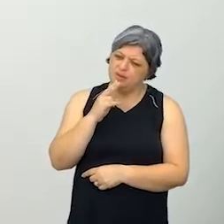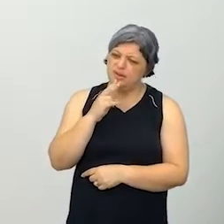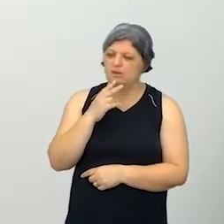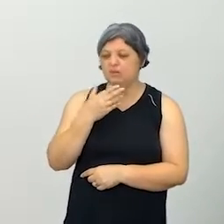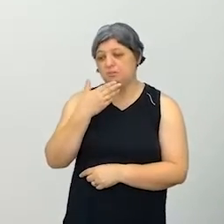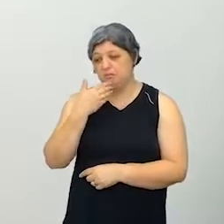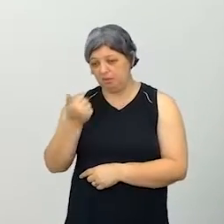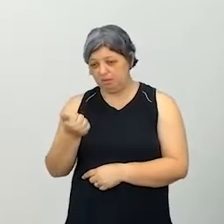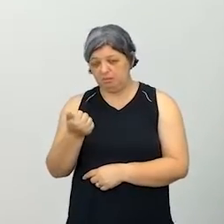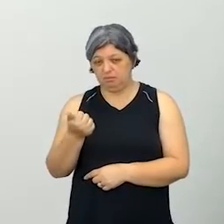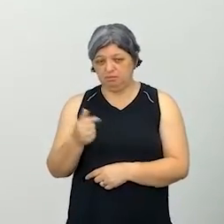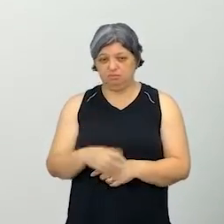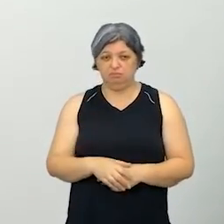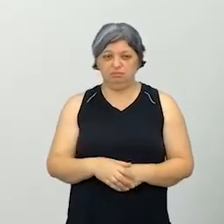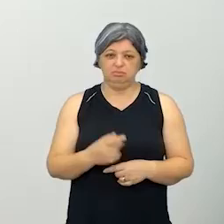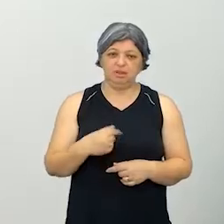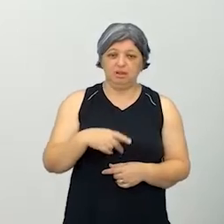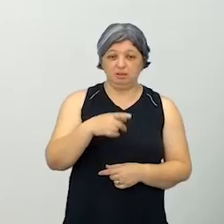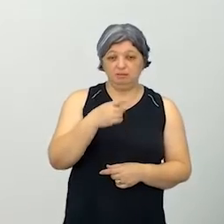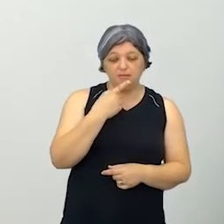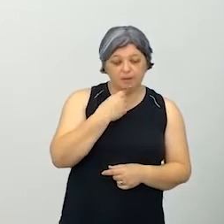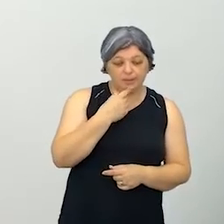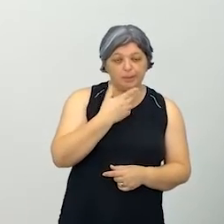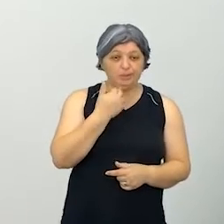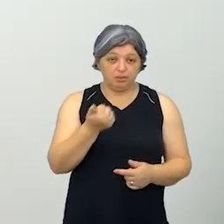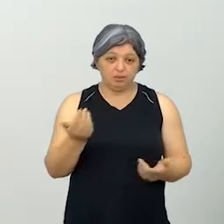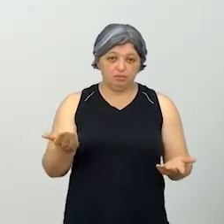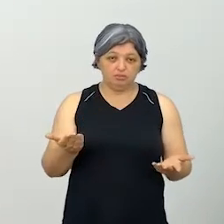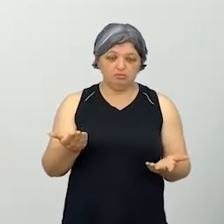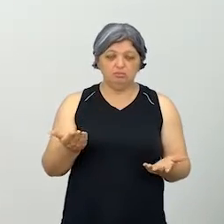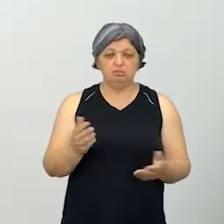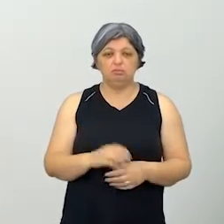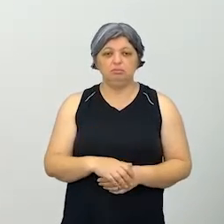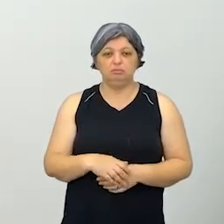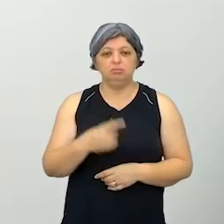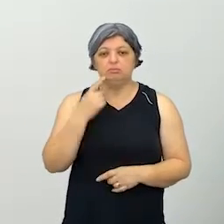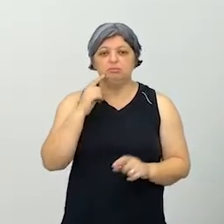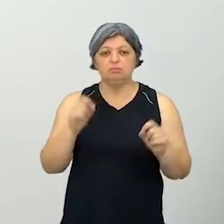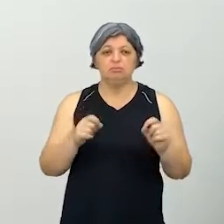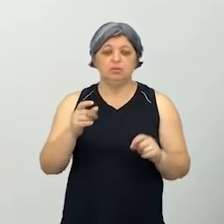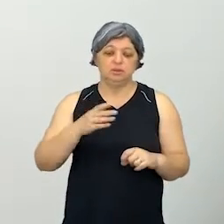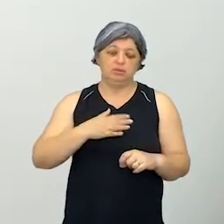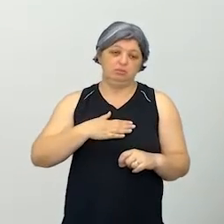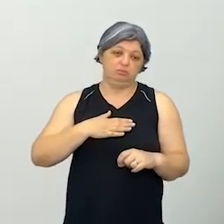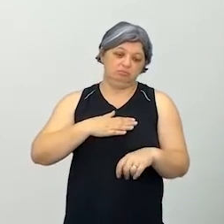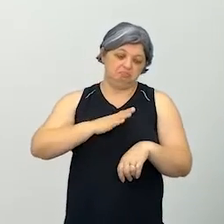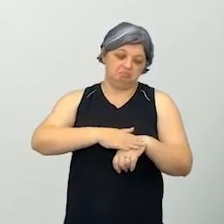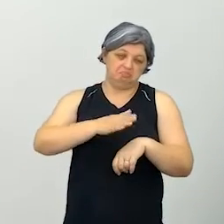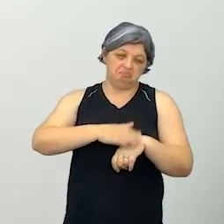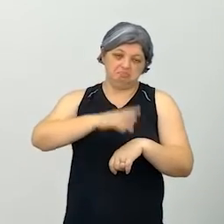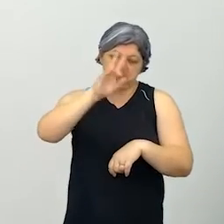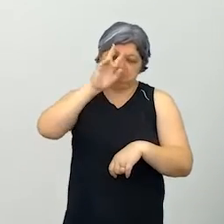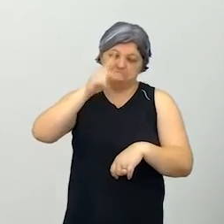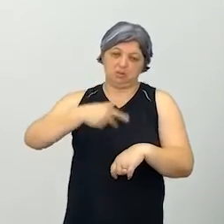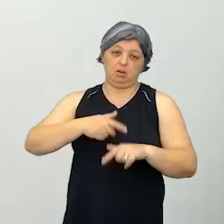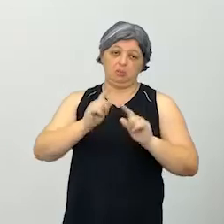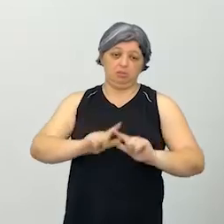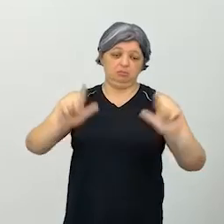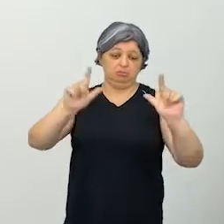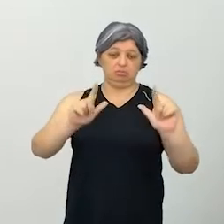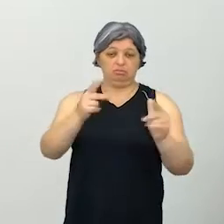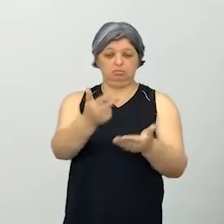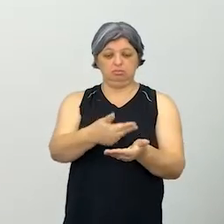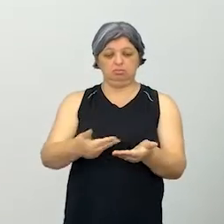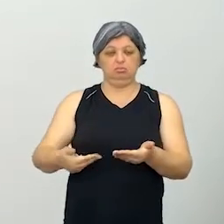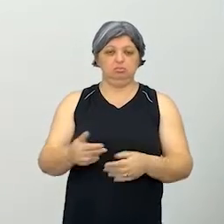Muito melhor, insistiu Fabiano. Tudo bem, disse Tina. Então eu vou fazer meu próprio cartaz. vá em frente.